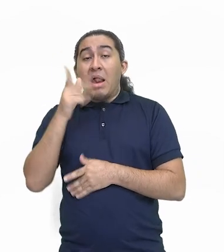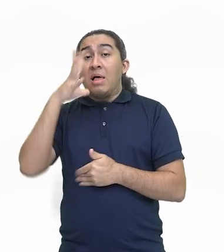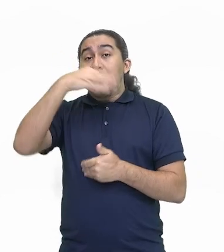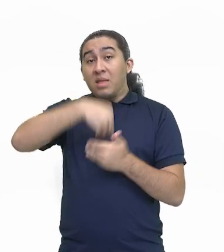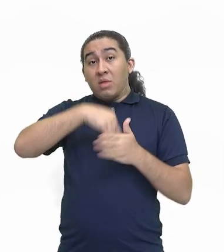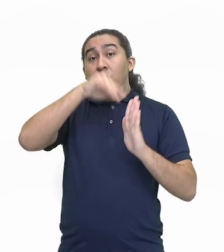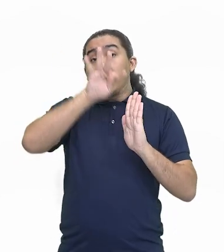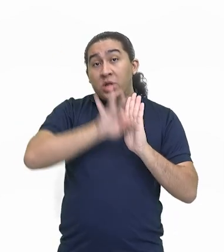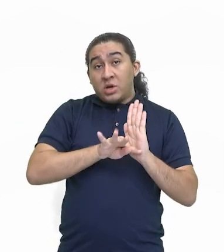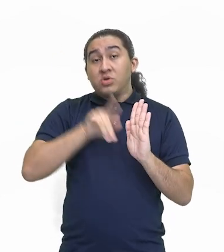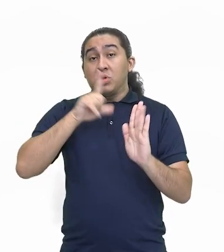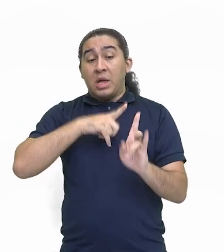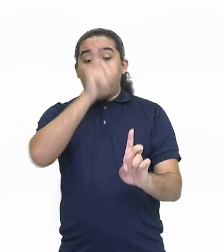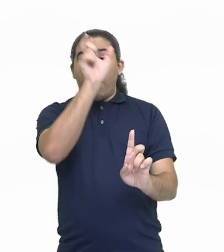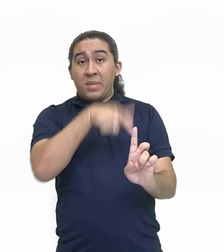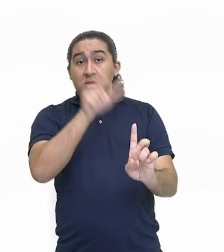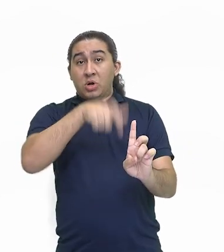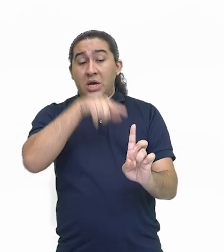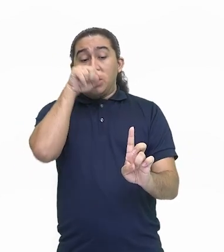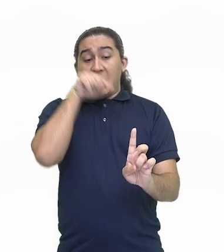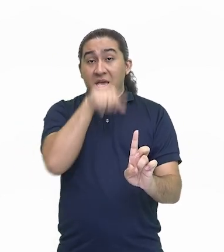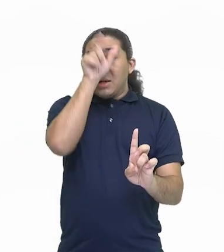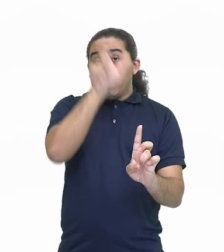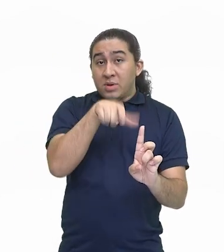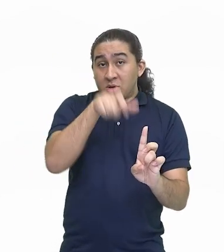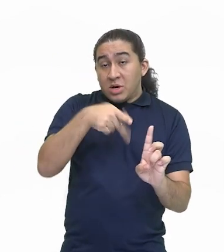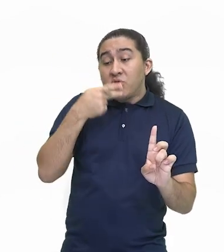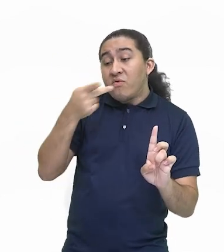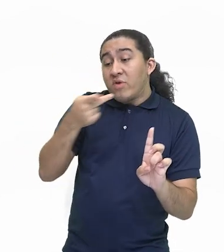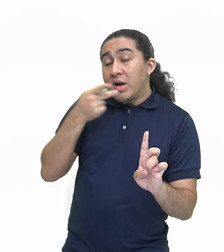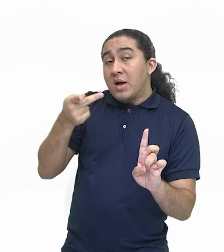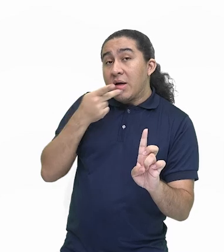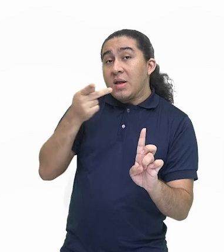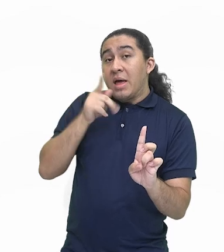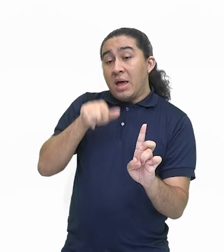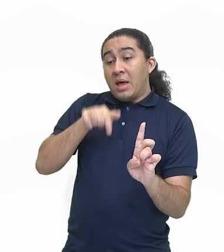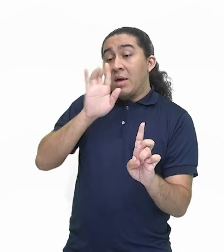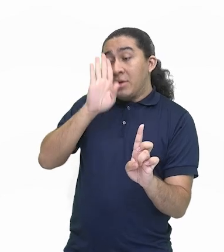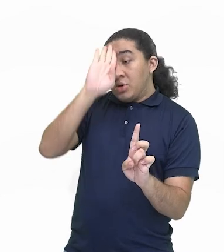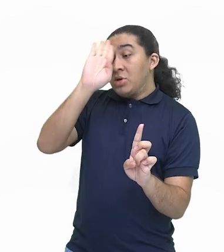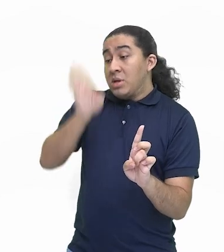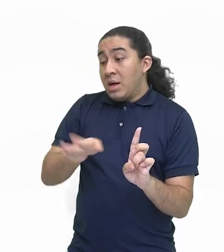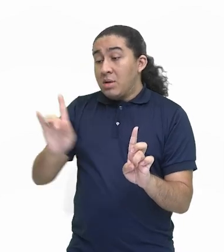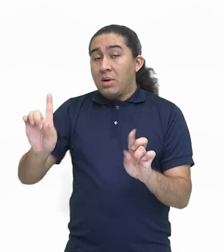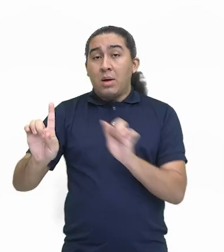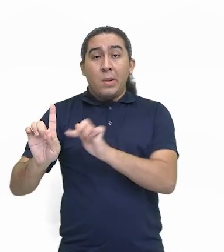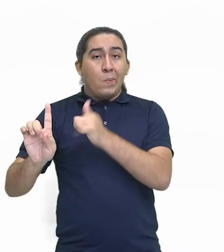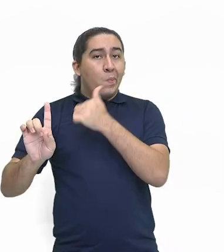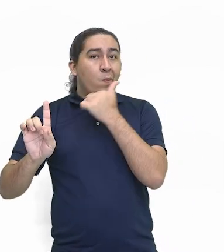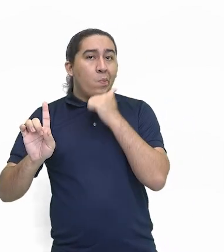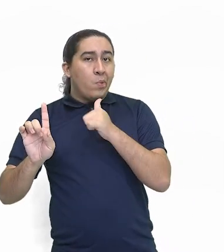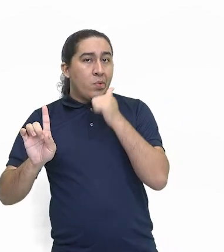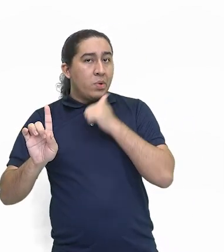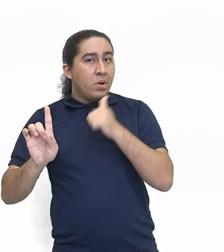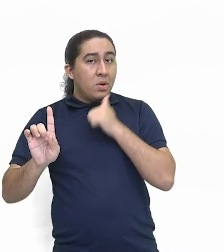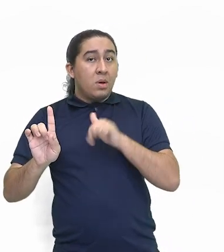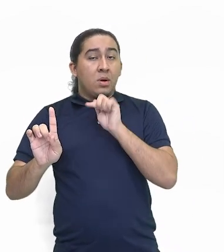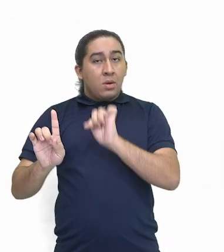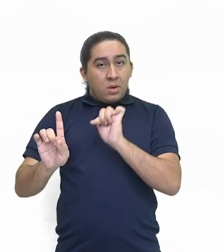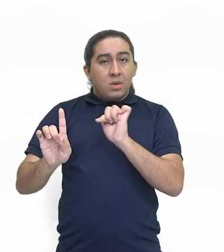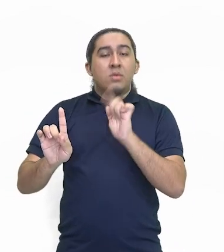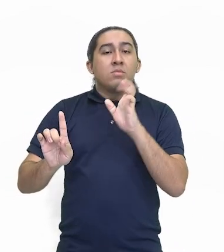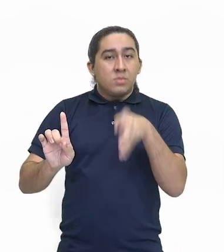Então, a quem ele está se dirigindo? A sua senhora, né? Que no texto está